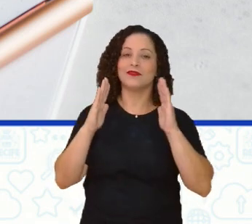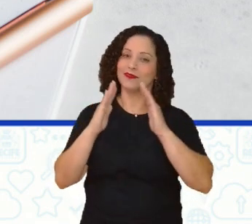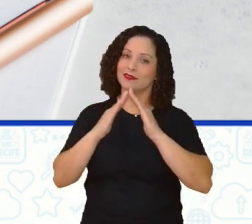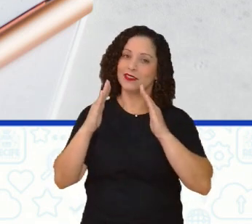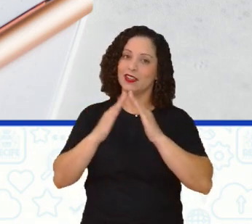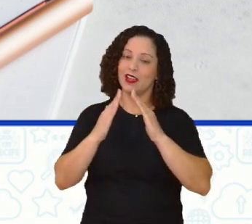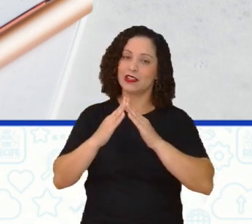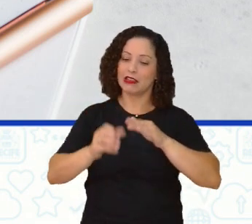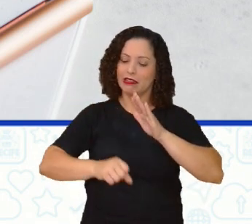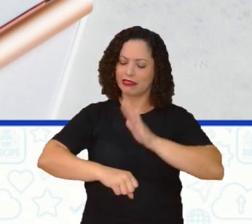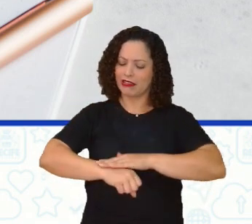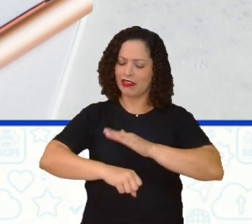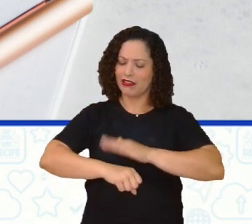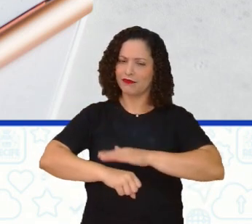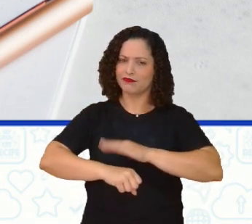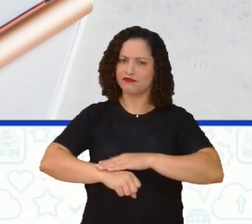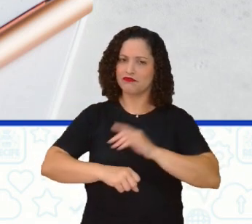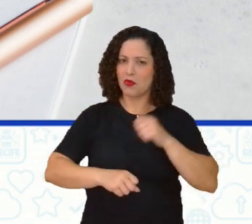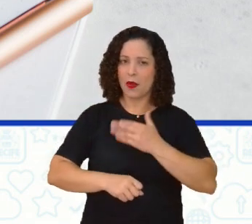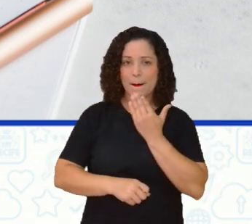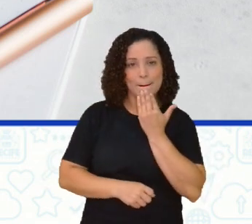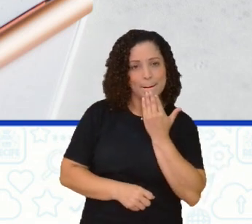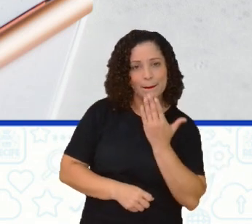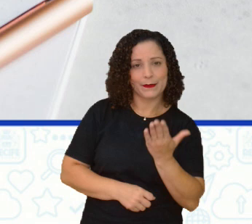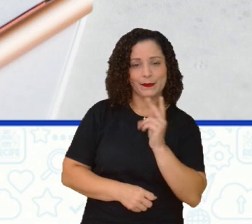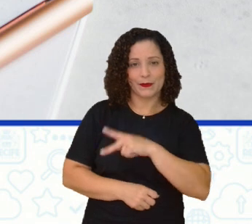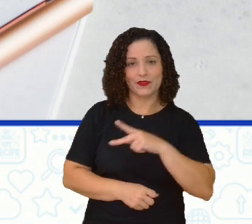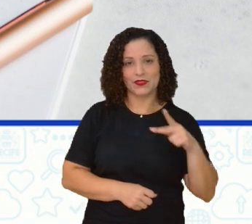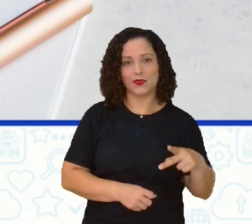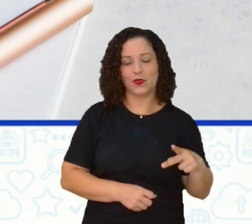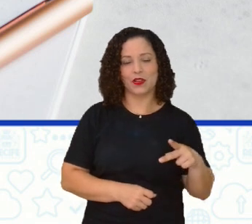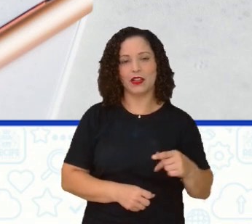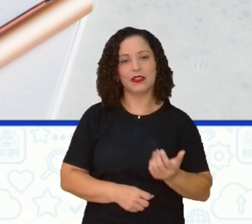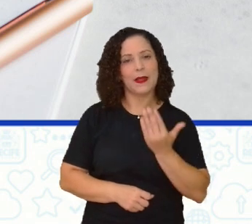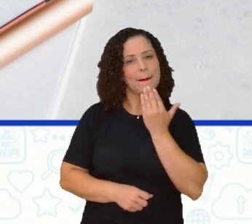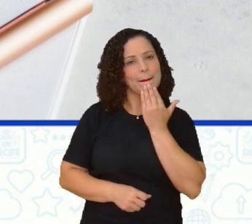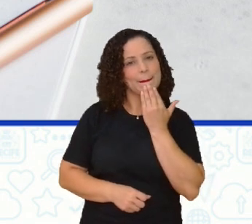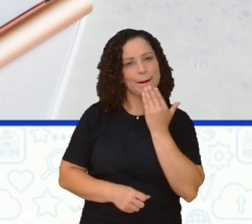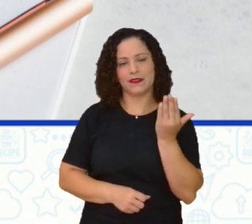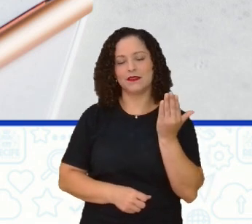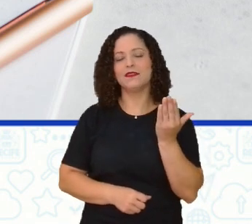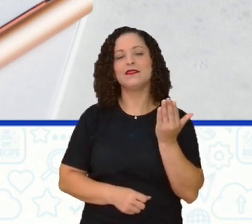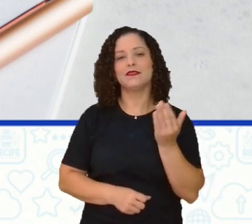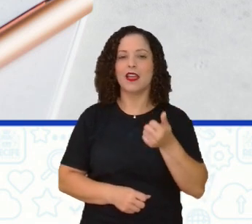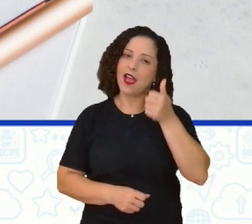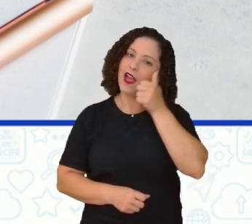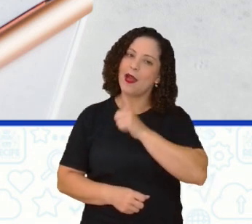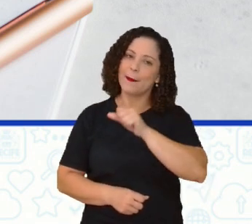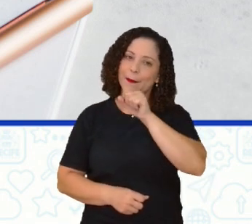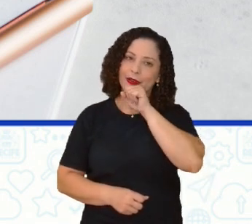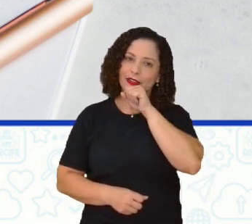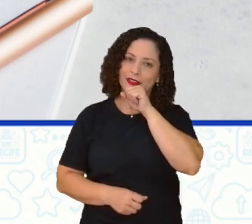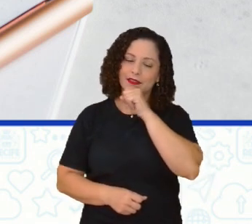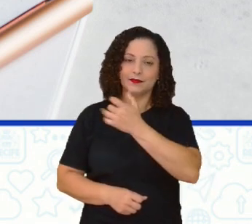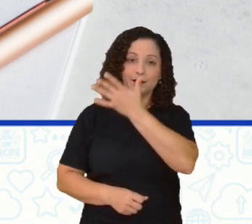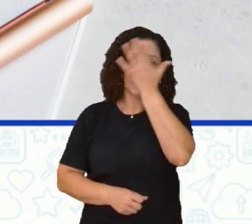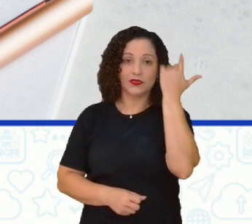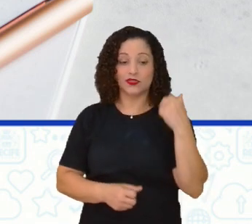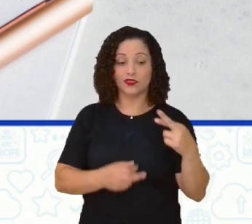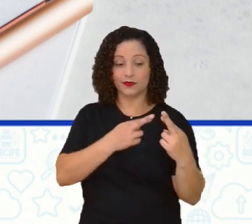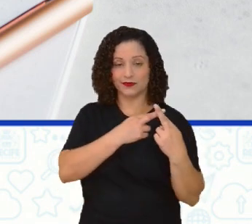tem tempo, você pode pedir para a sua professora. Pede também, não é, para a sua mãe, para o seu responsável,